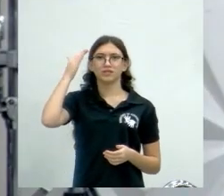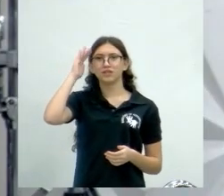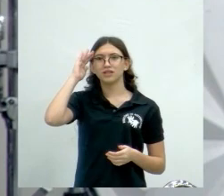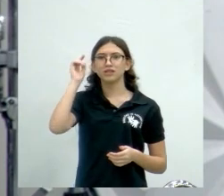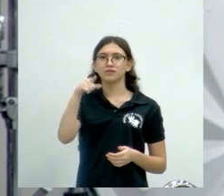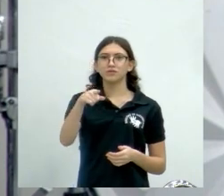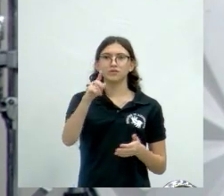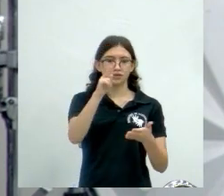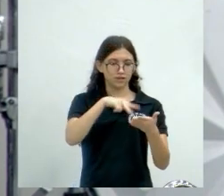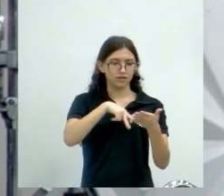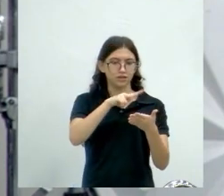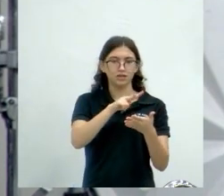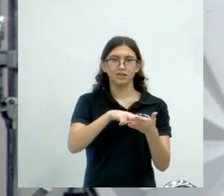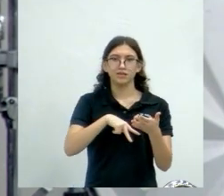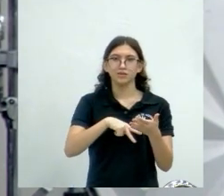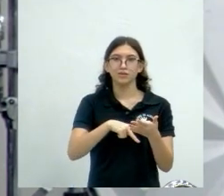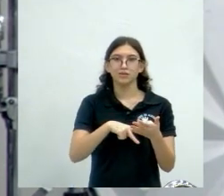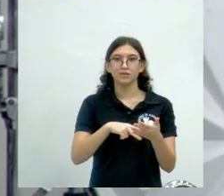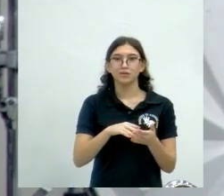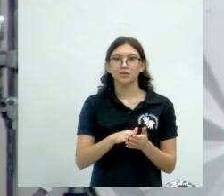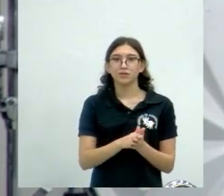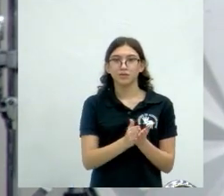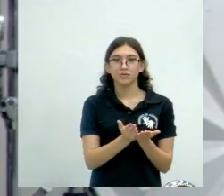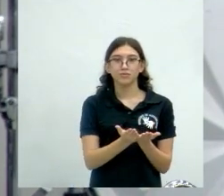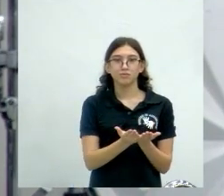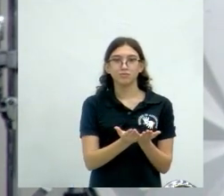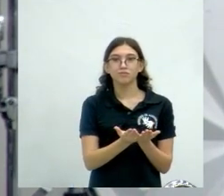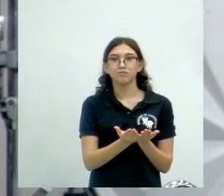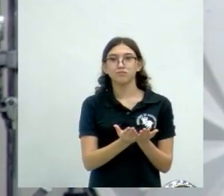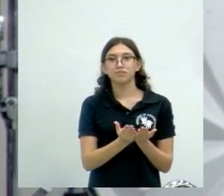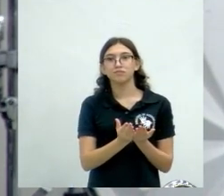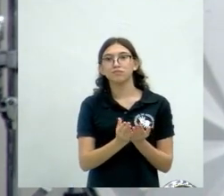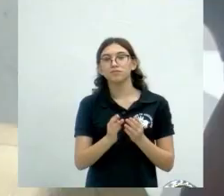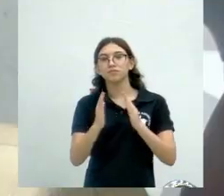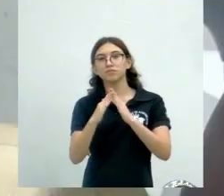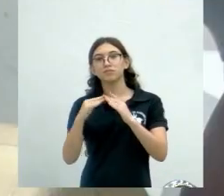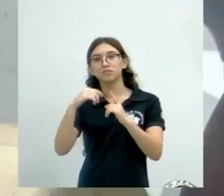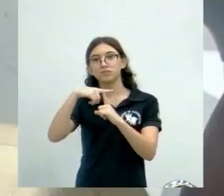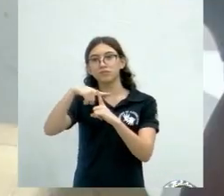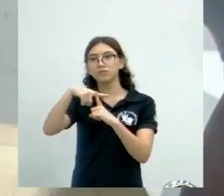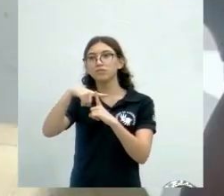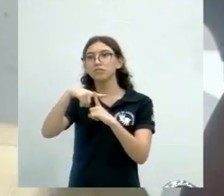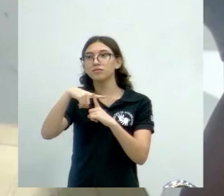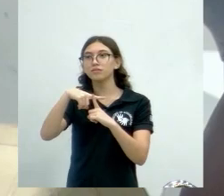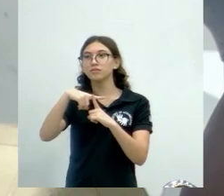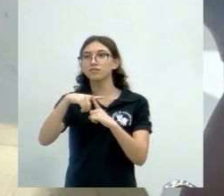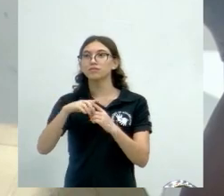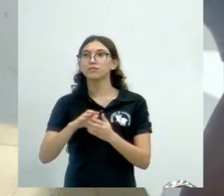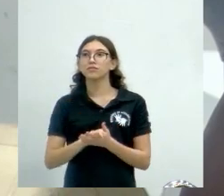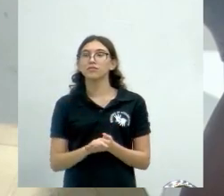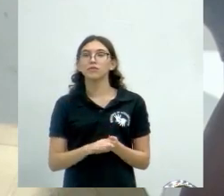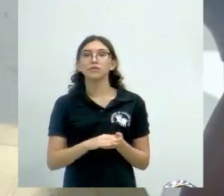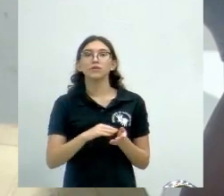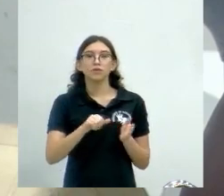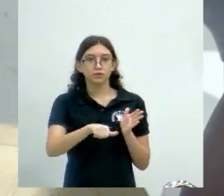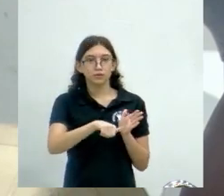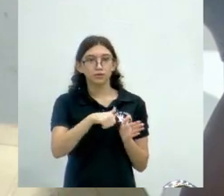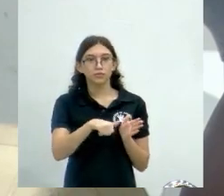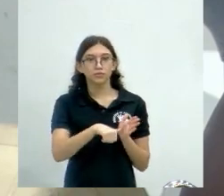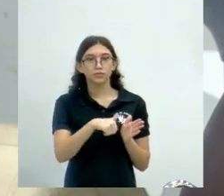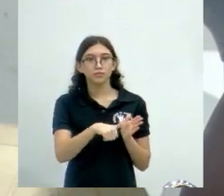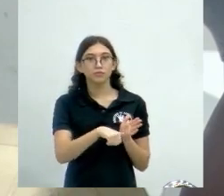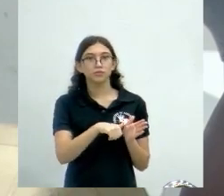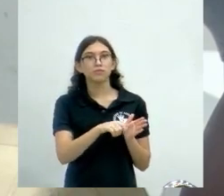igreja, o livro escrito pelo irmão Laércio, que conta a história da igreja, mas nos primeiros capítulos são